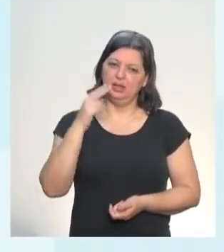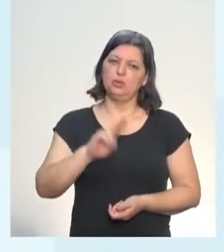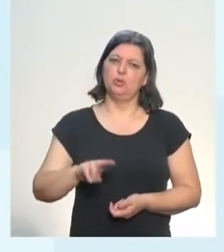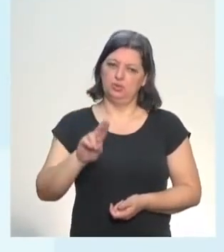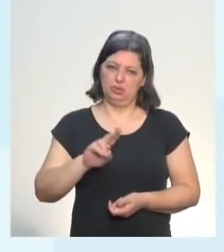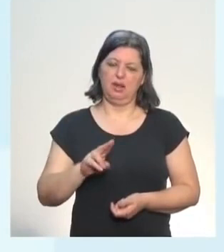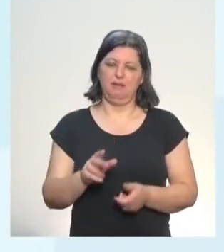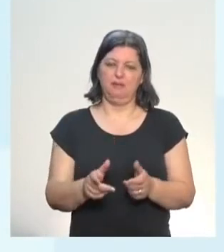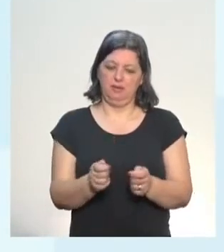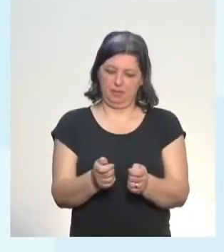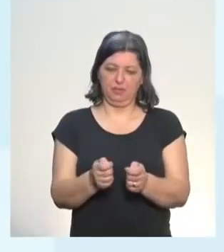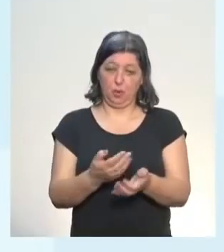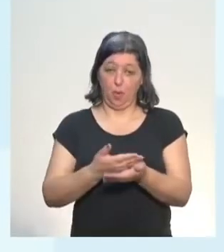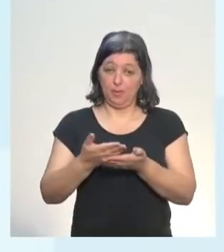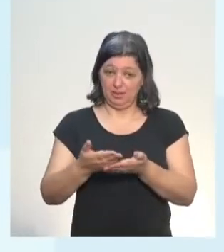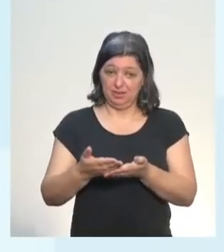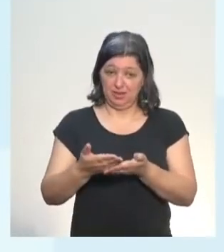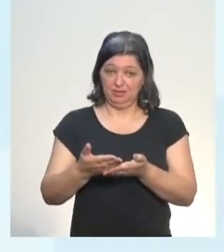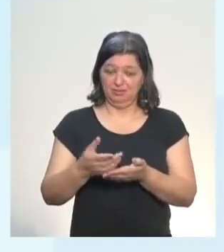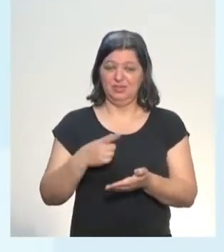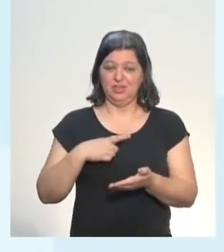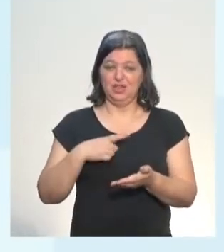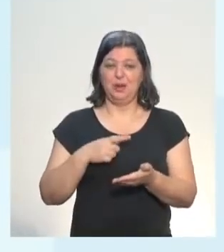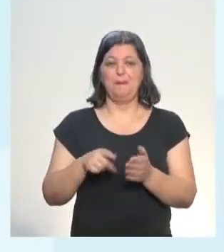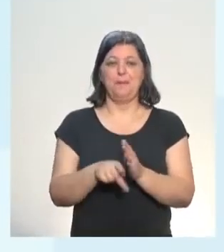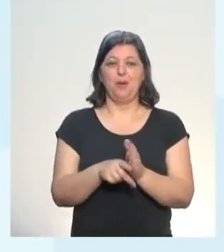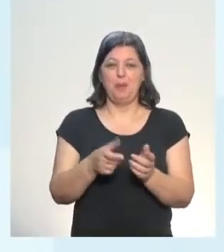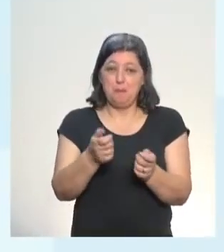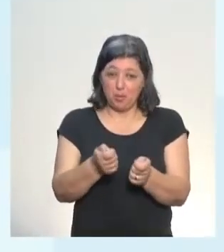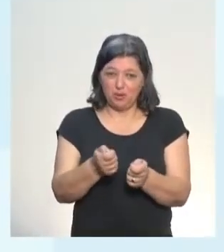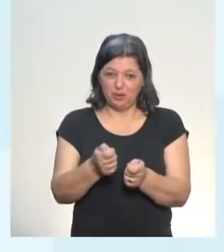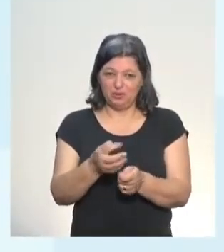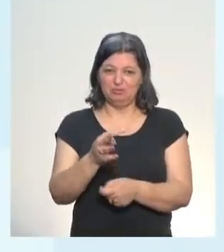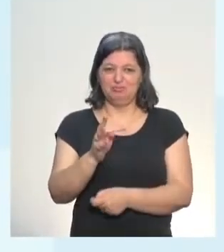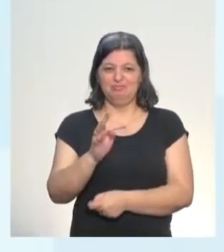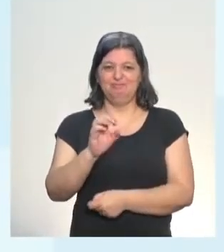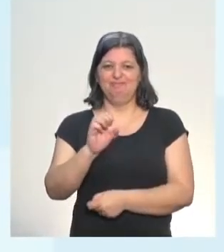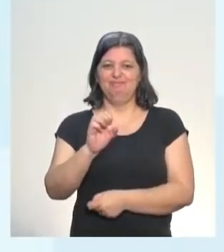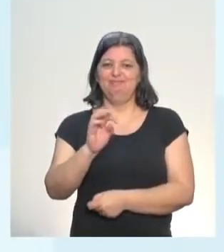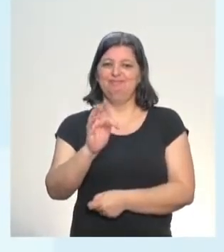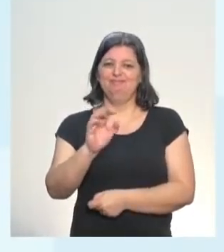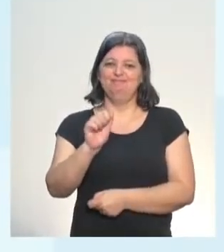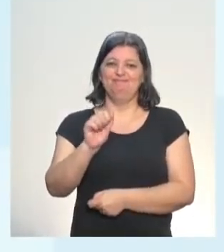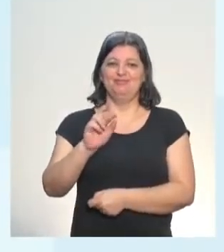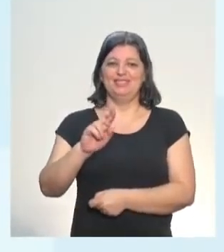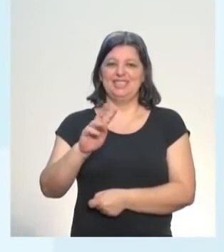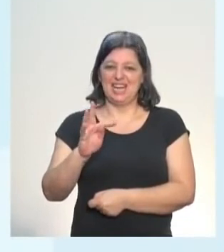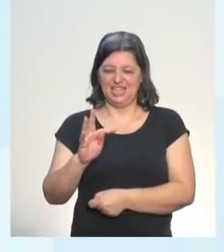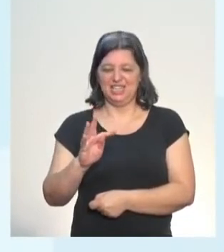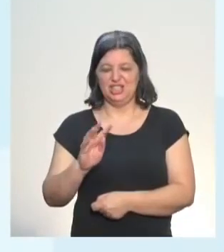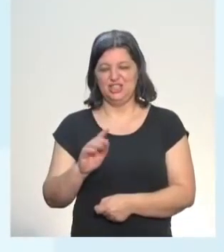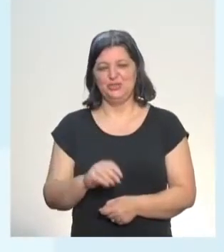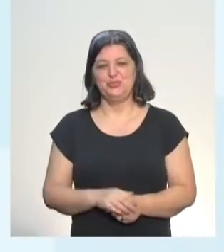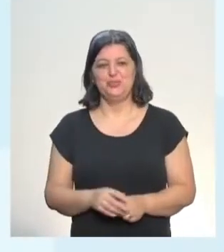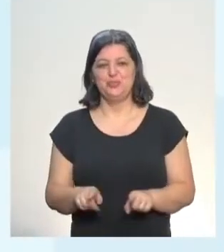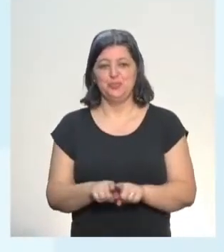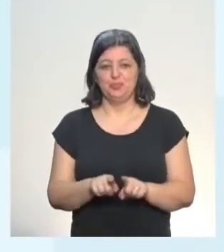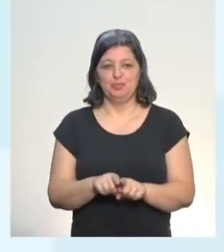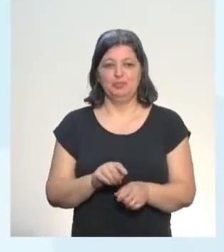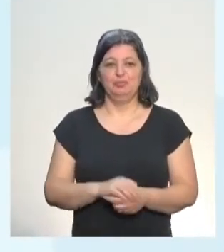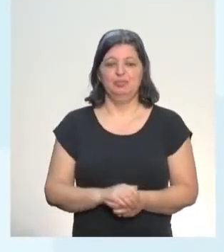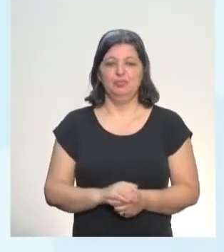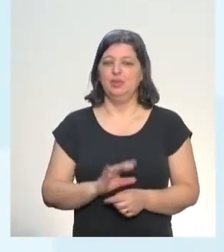videogames, para você começar o jogo, tinha um botãozinho lá, start, né? Então, para falar. Só que se o João deixar